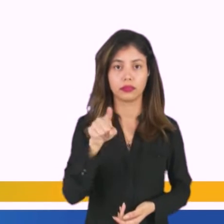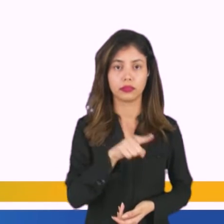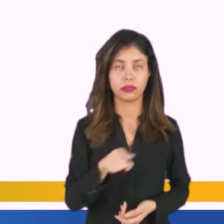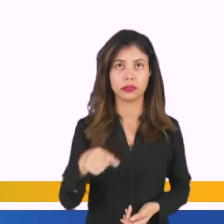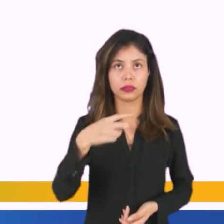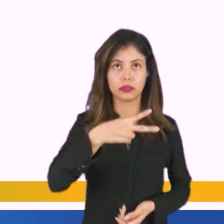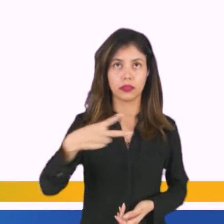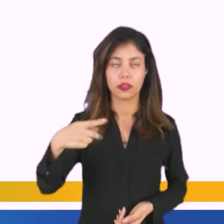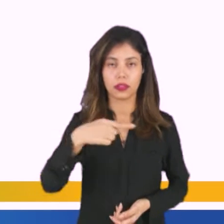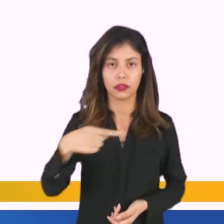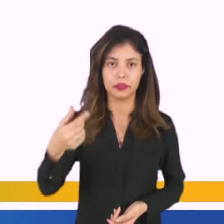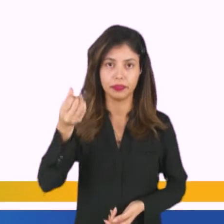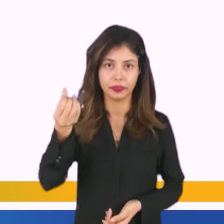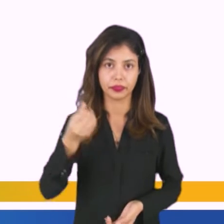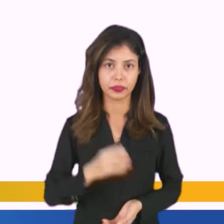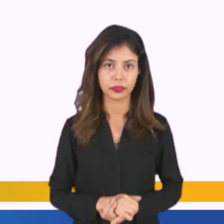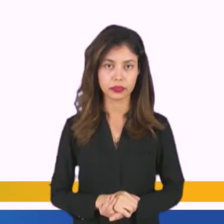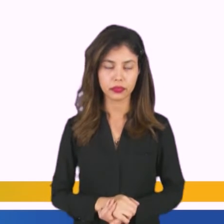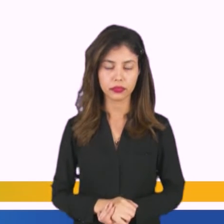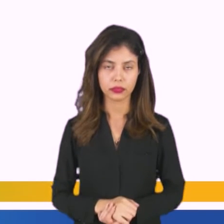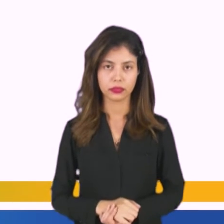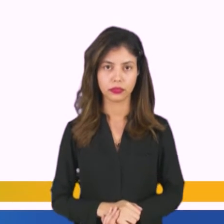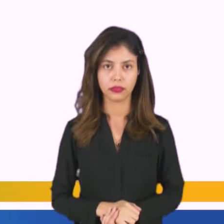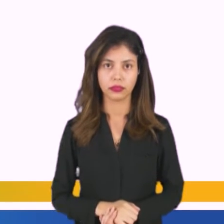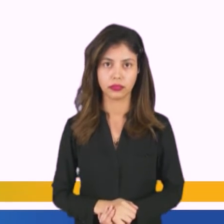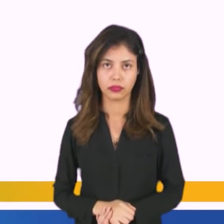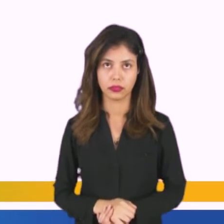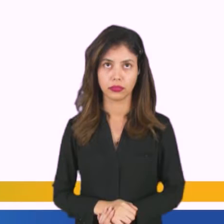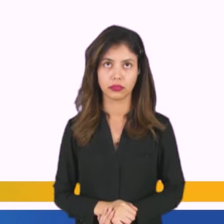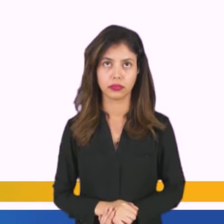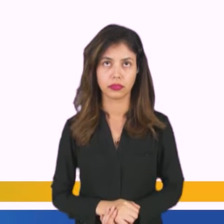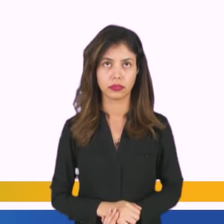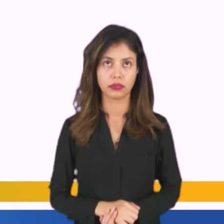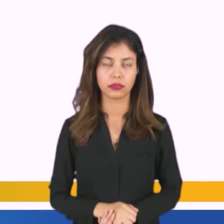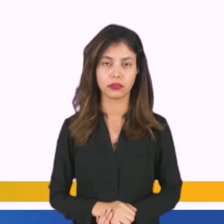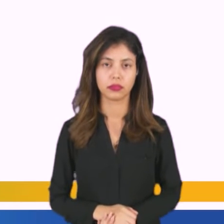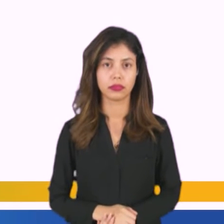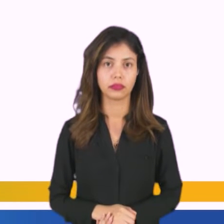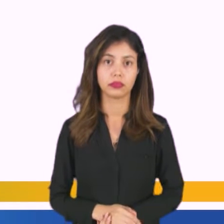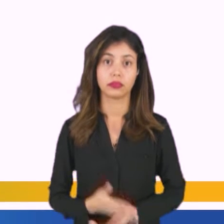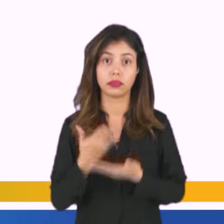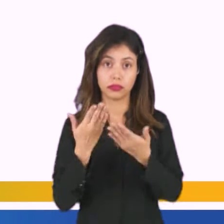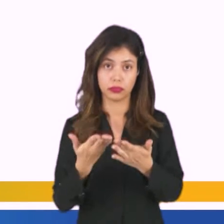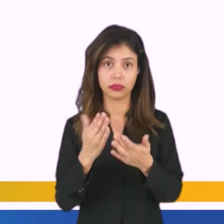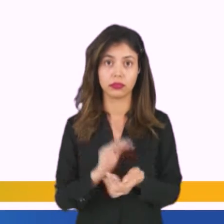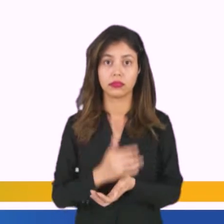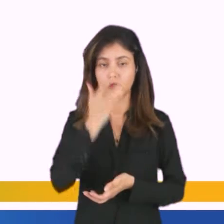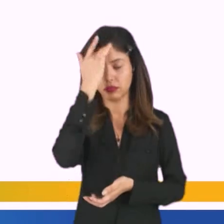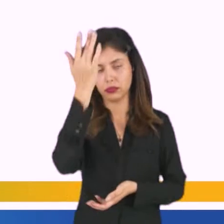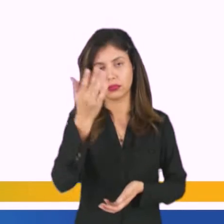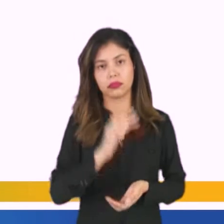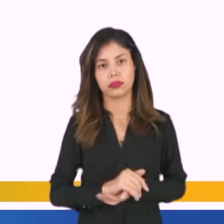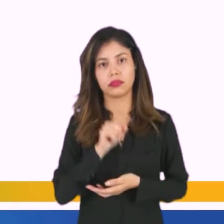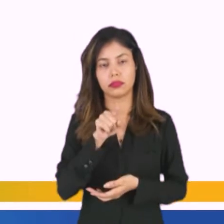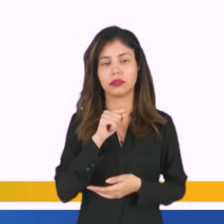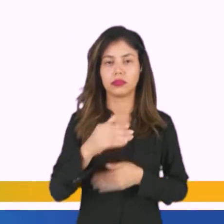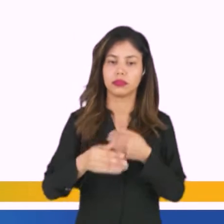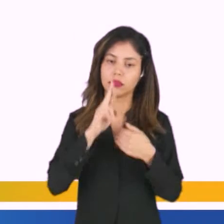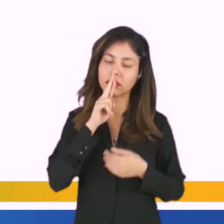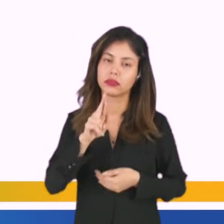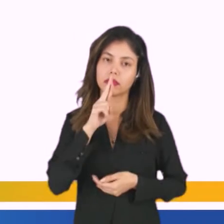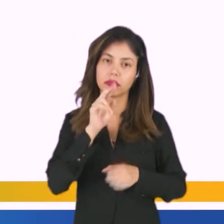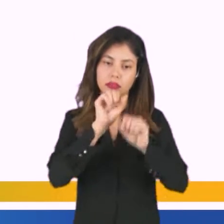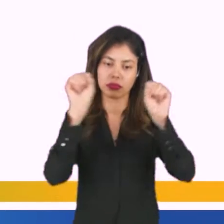fim, menos 2z igual a menos 6. Daí, pessoal, fica fácil de